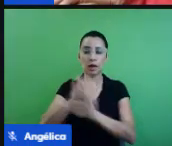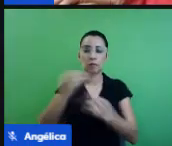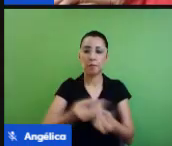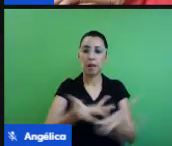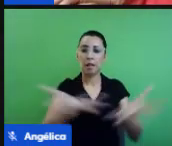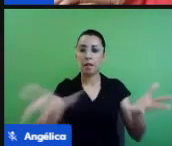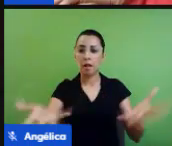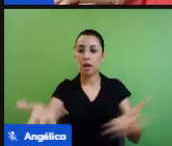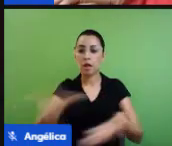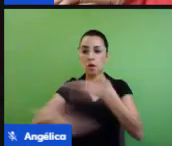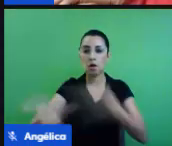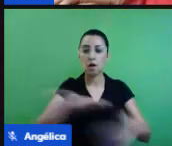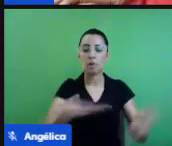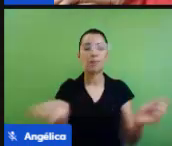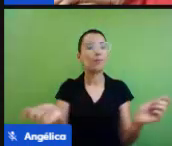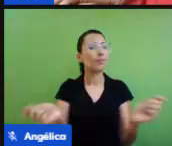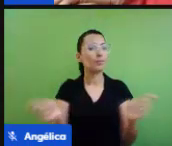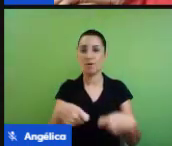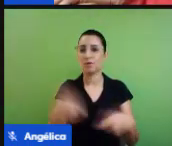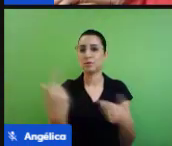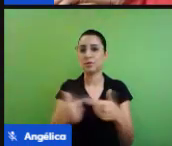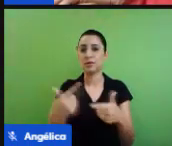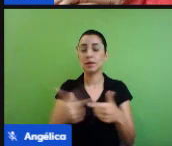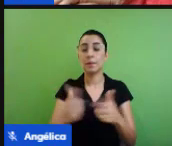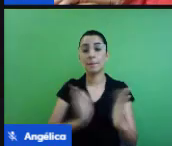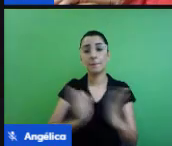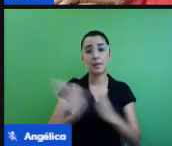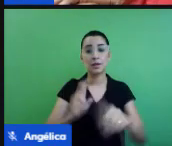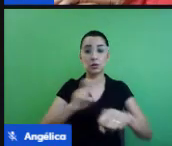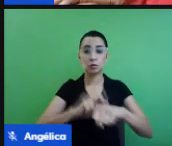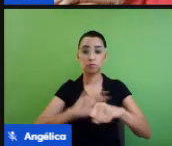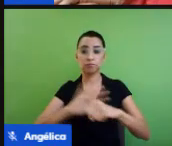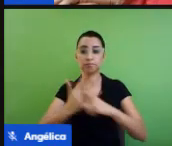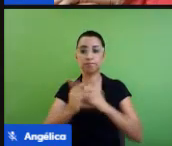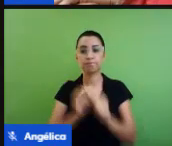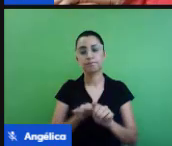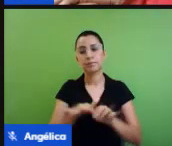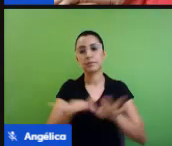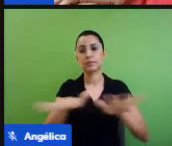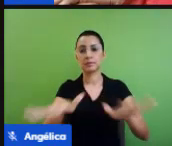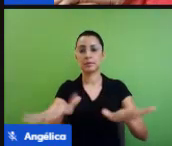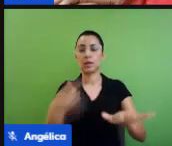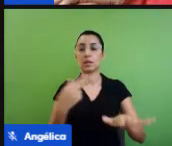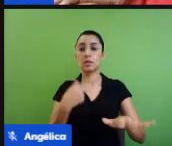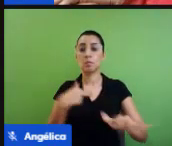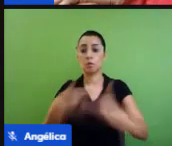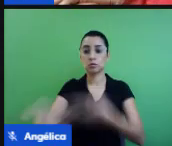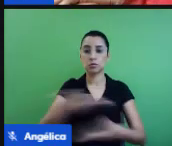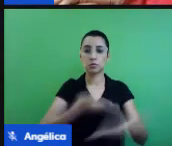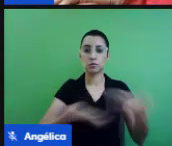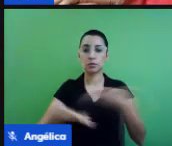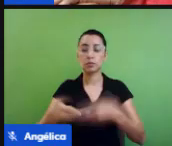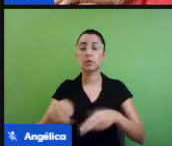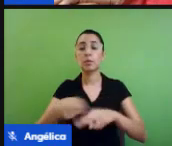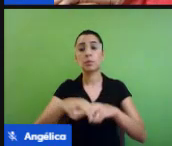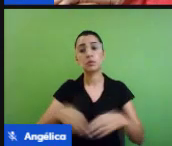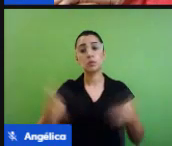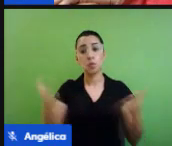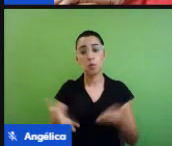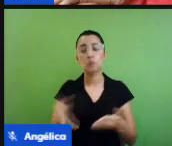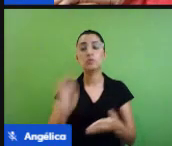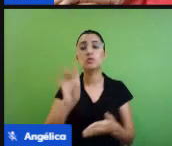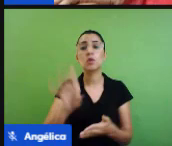possamos preservar, né? É uma questão de, neste momento, ser necessário esse material ser impresso. E ele